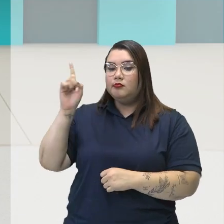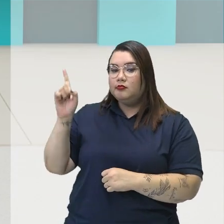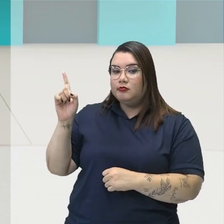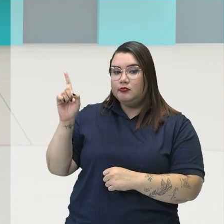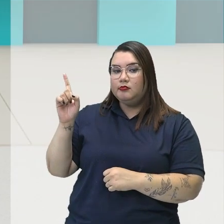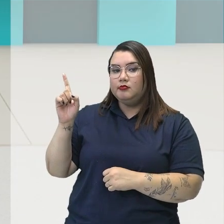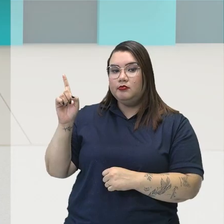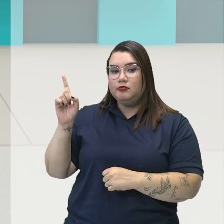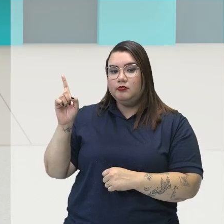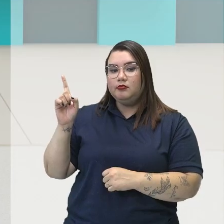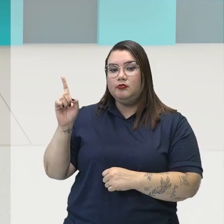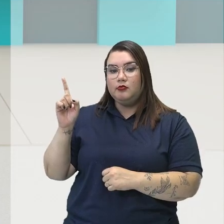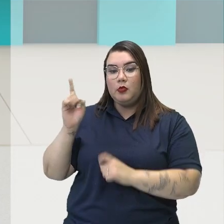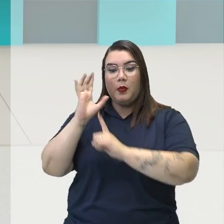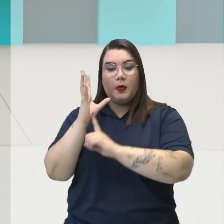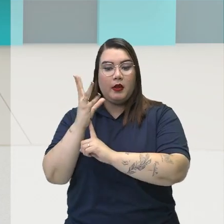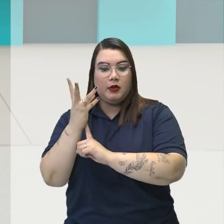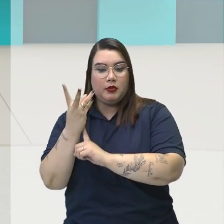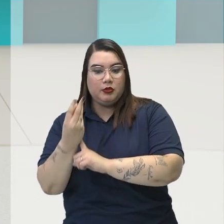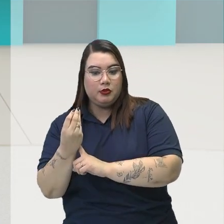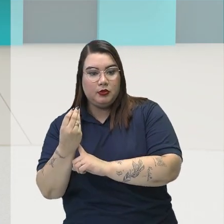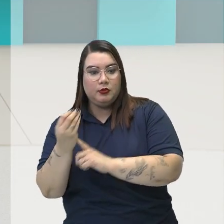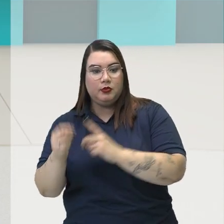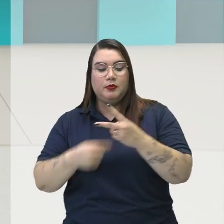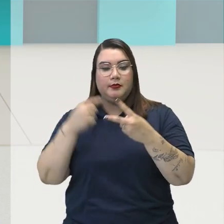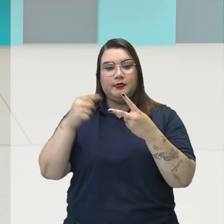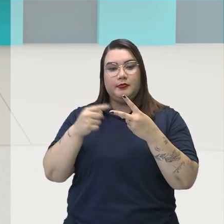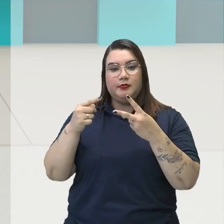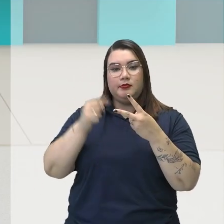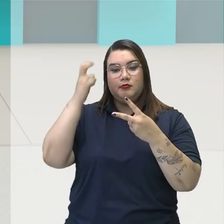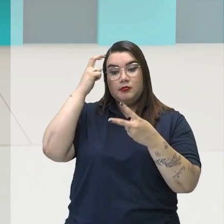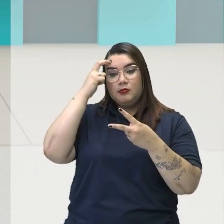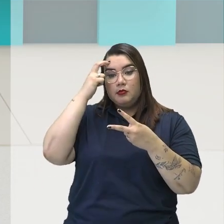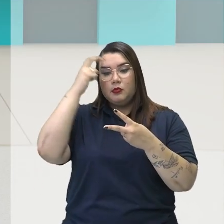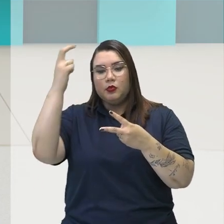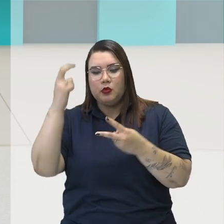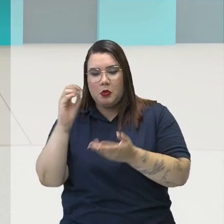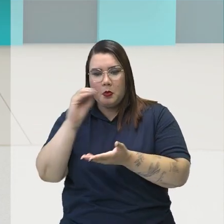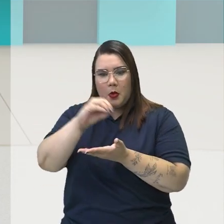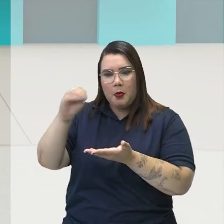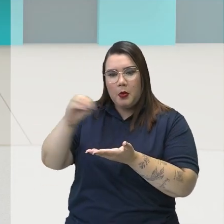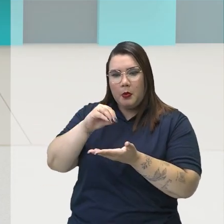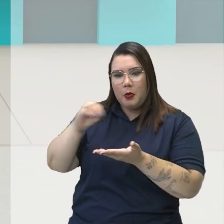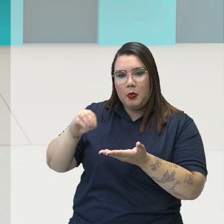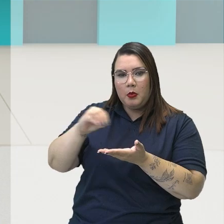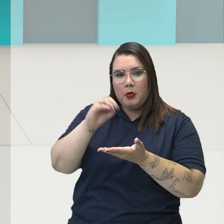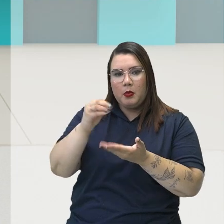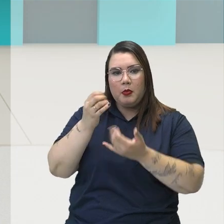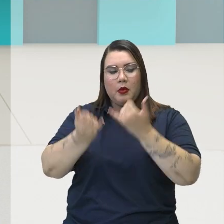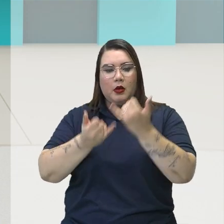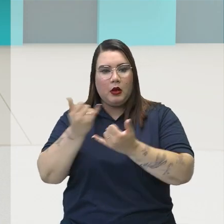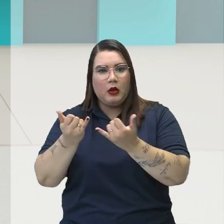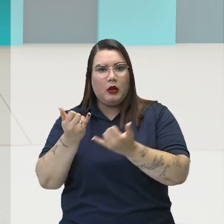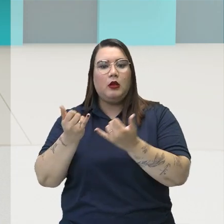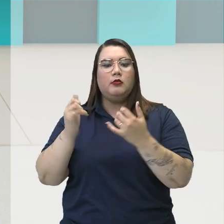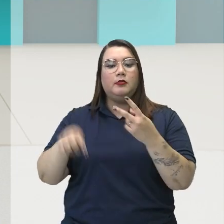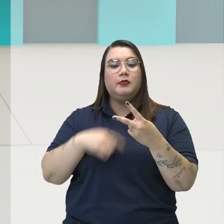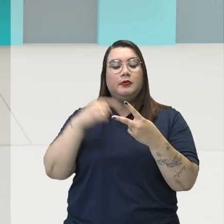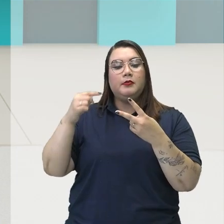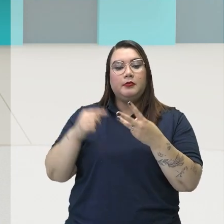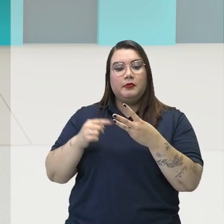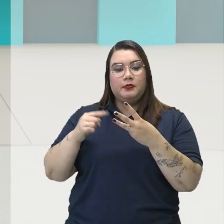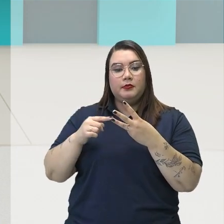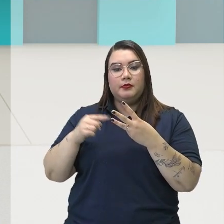lá? Artístico, intelectual, ali com jogos, né? Qual mais? Vamos